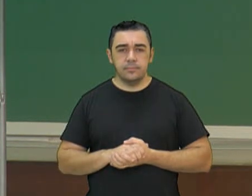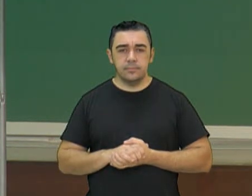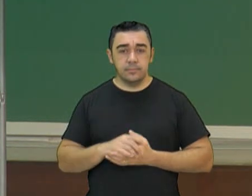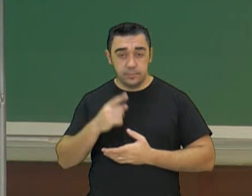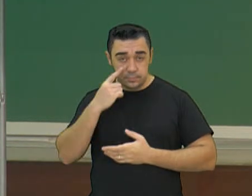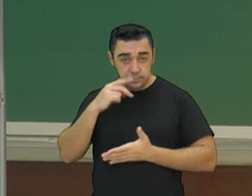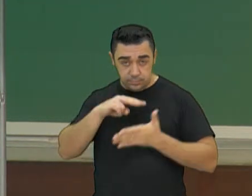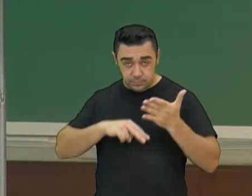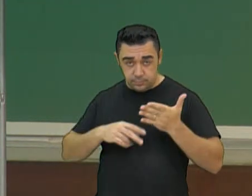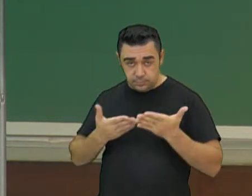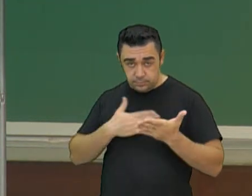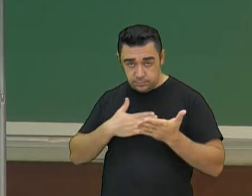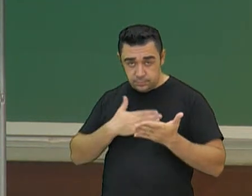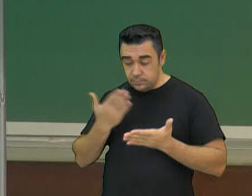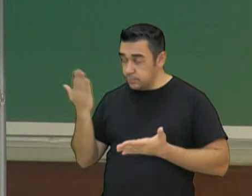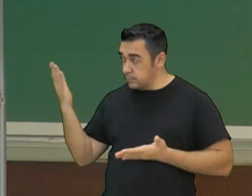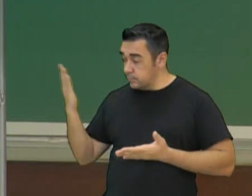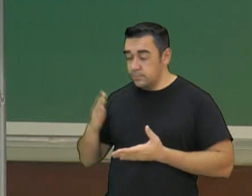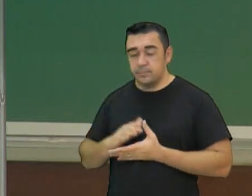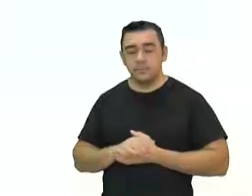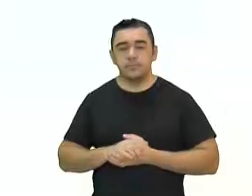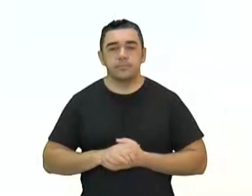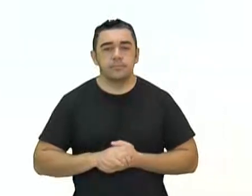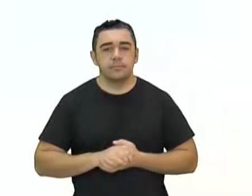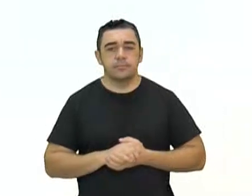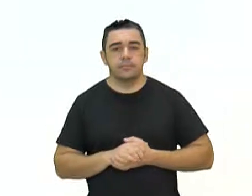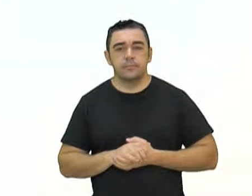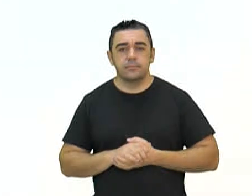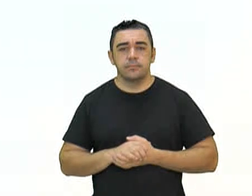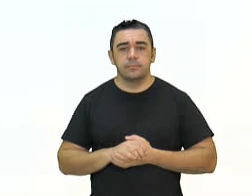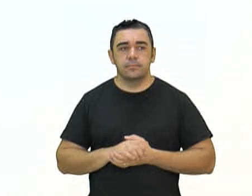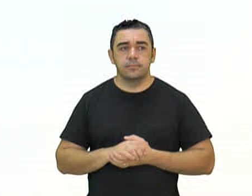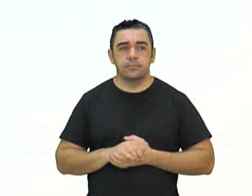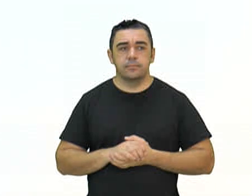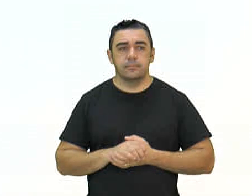Vamos ler lá comigo. Vamos ler? Então, olha lá.